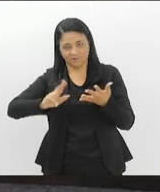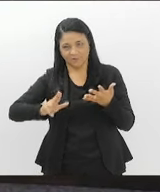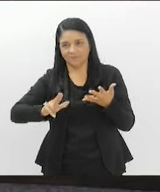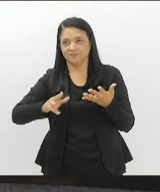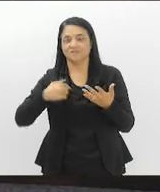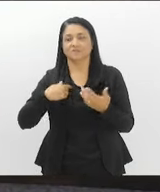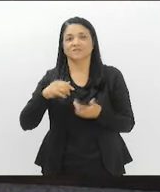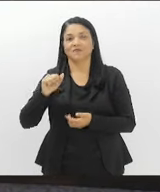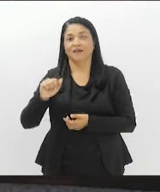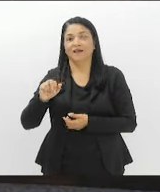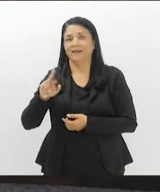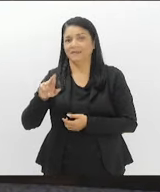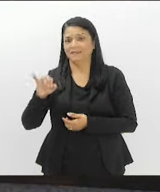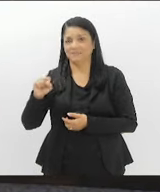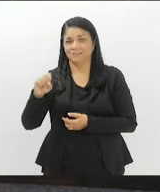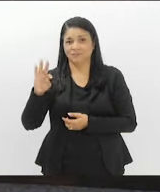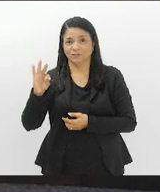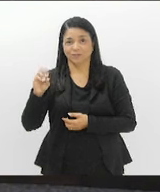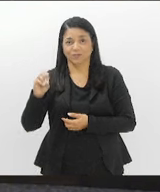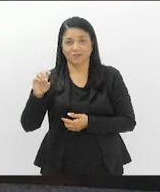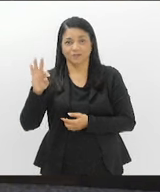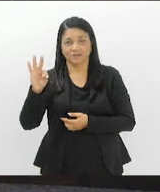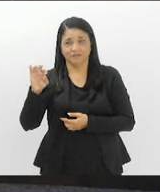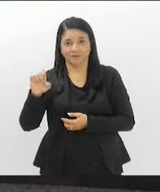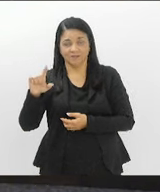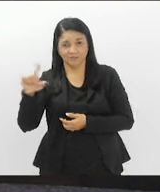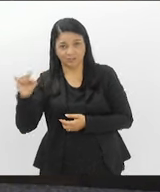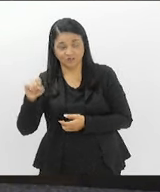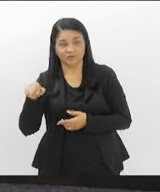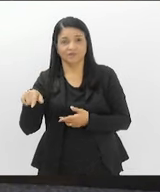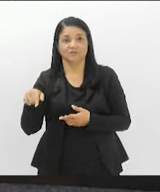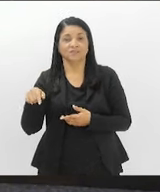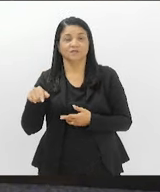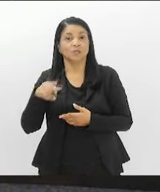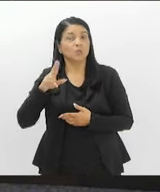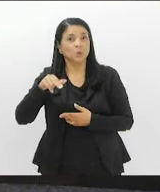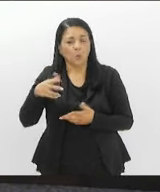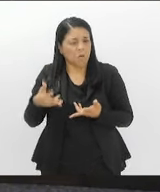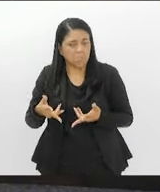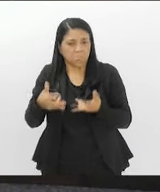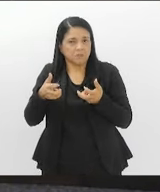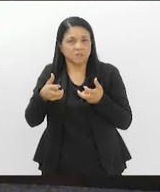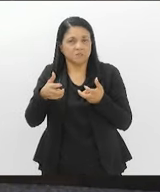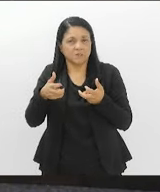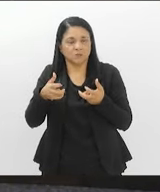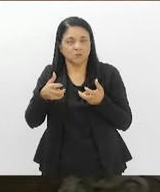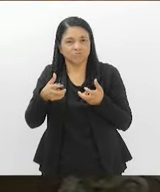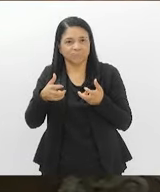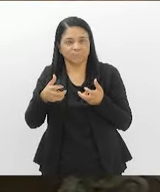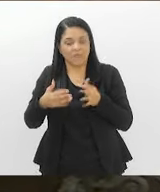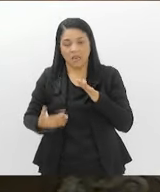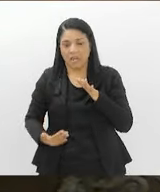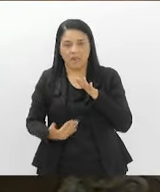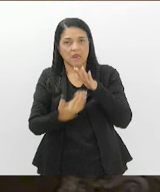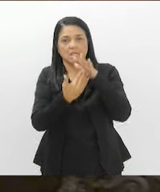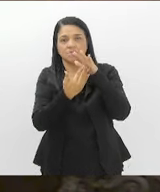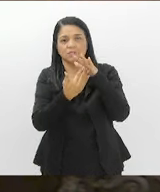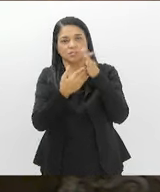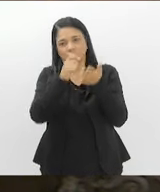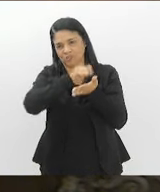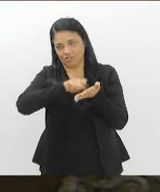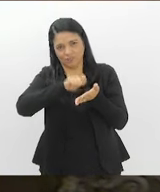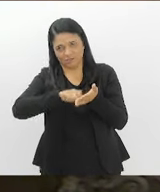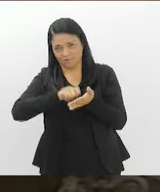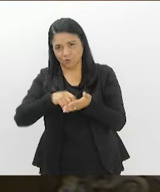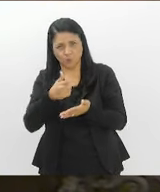Aristóteles Dumont, entre outros grandes nomes, que nunca receberam e foi colocado limites no que escreve.